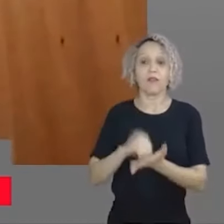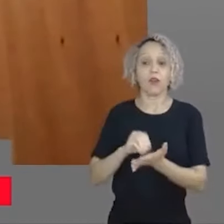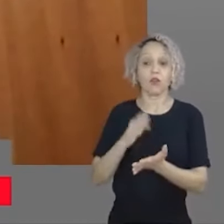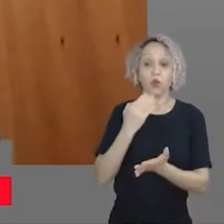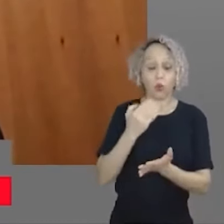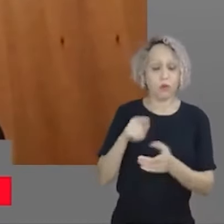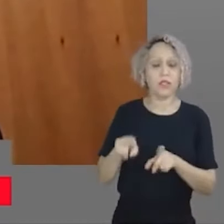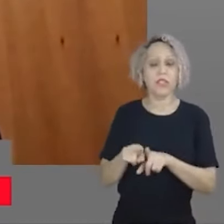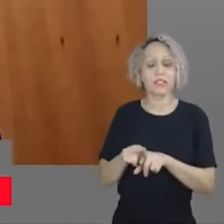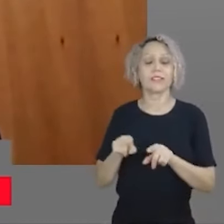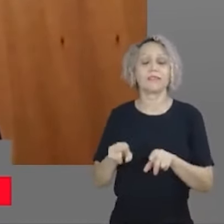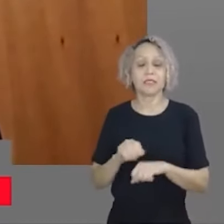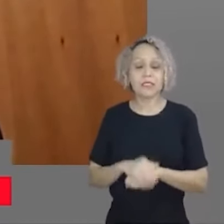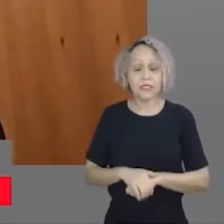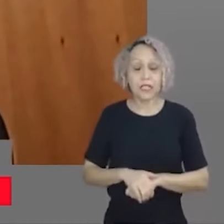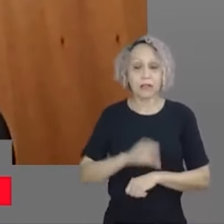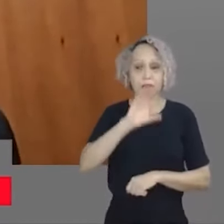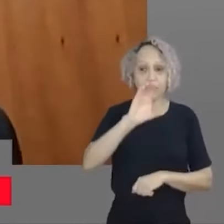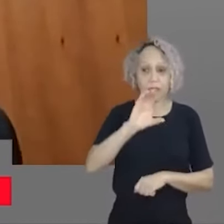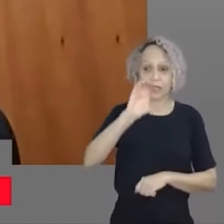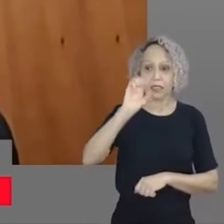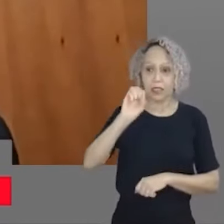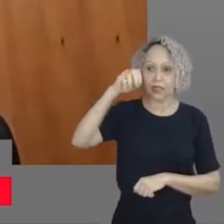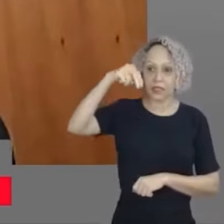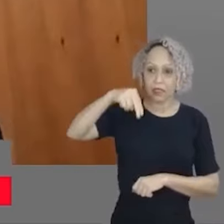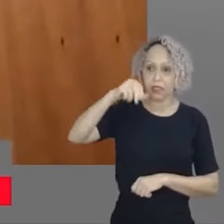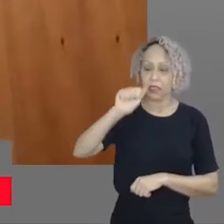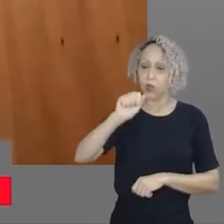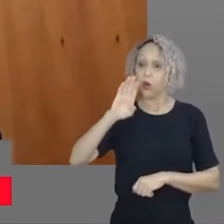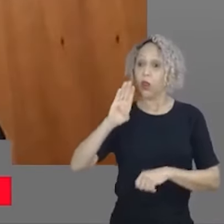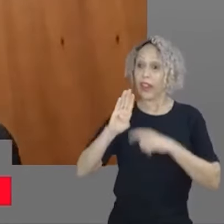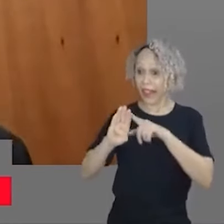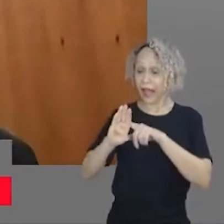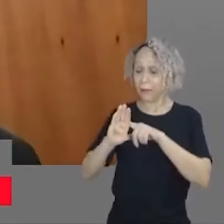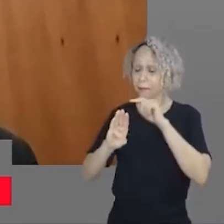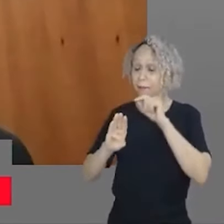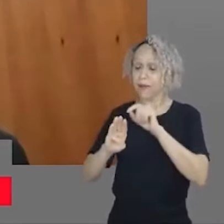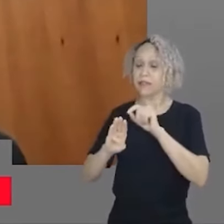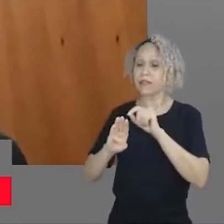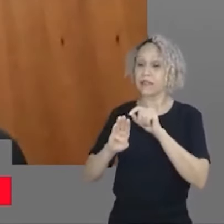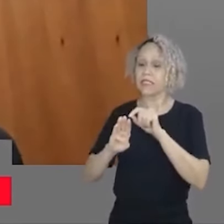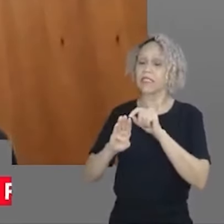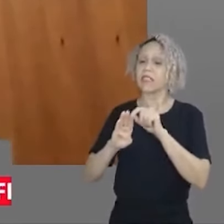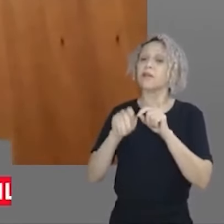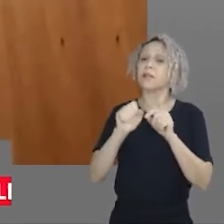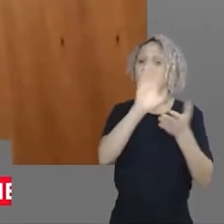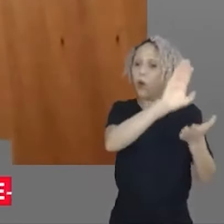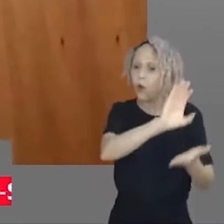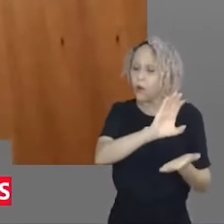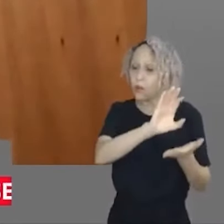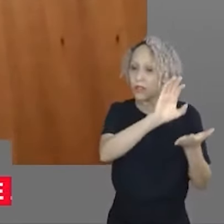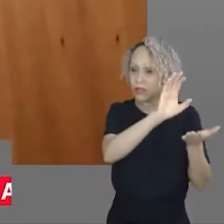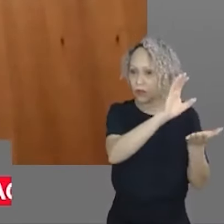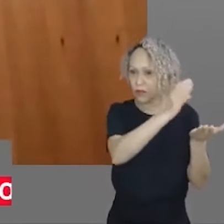a transferir comida lá de outros estados do país para buscar alimentos para levar para socorro de compra